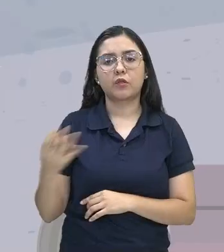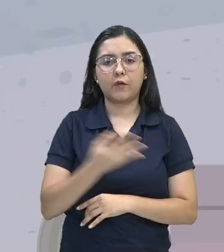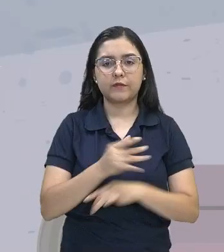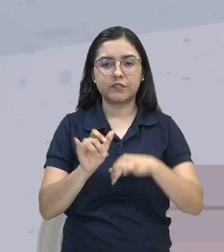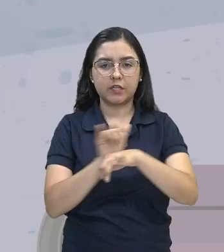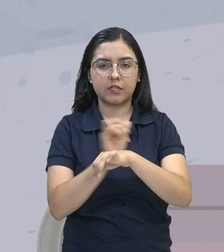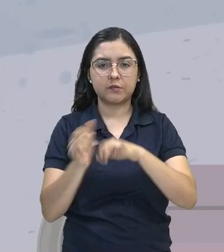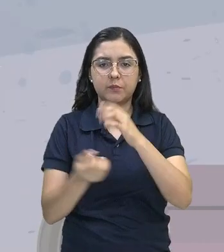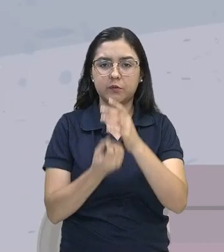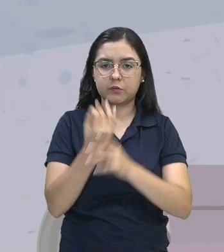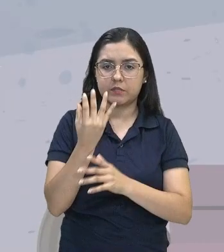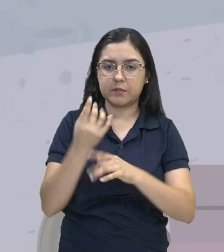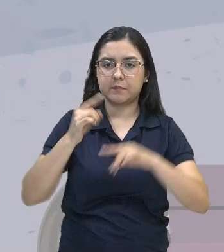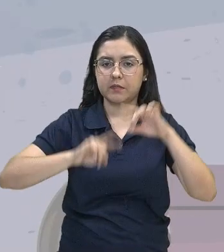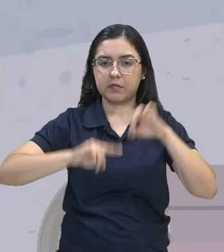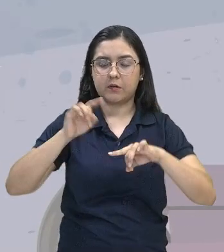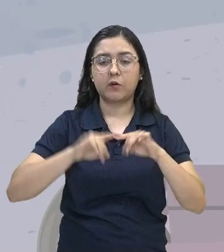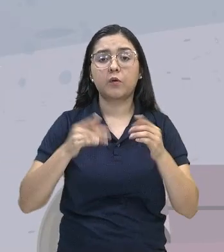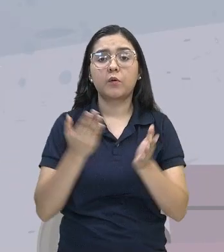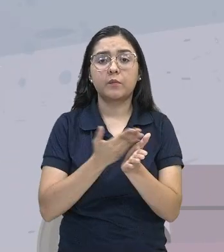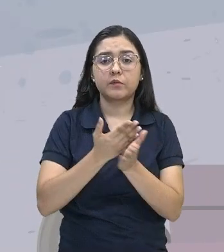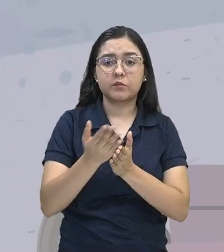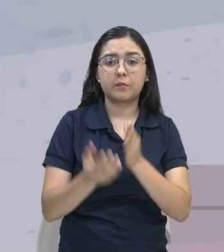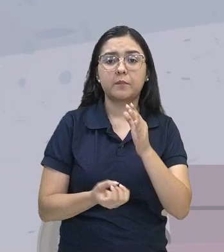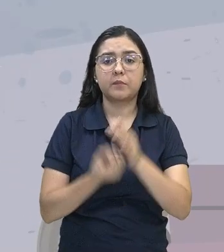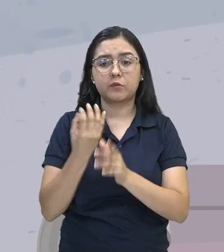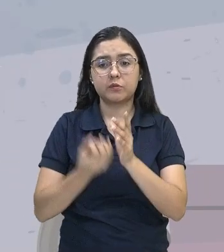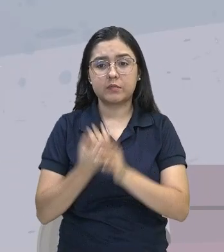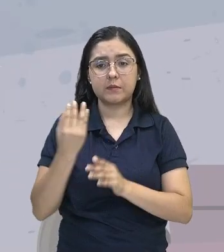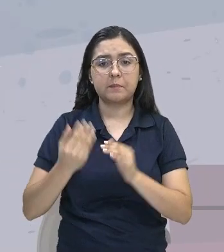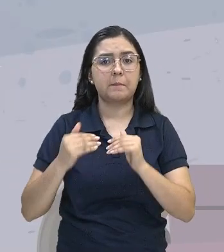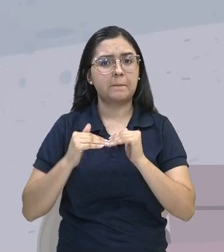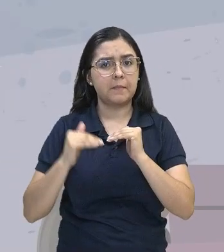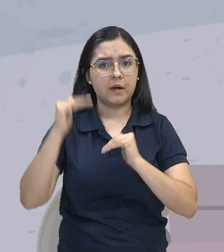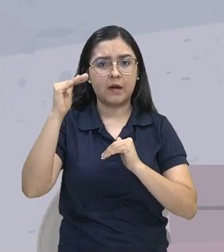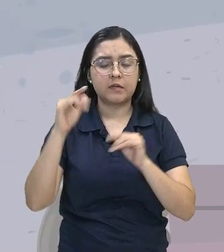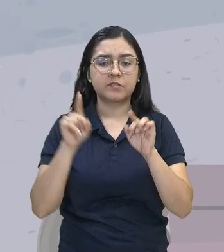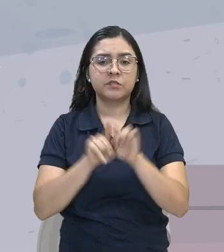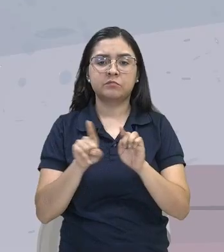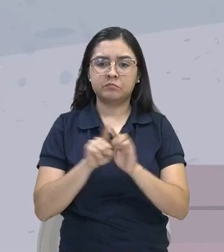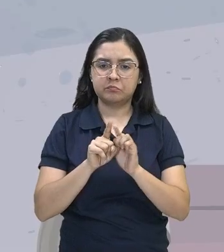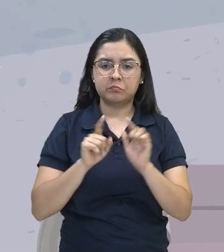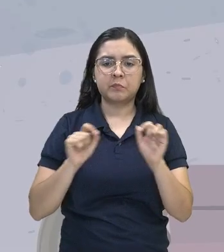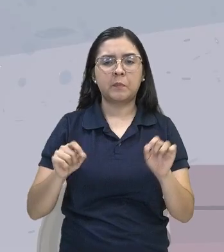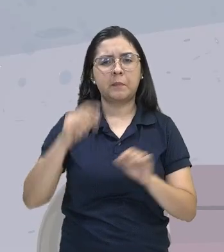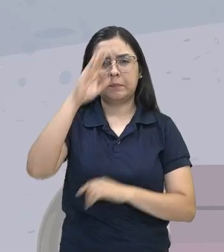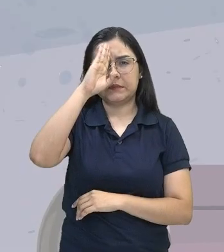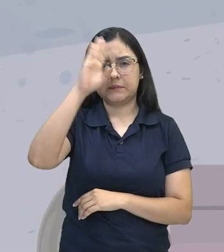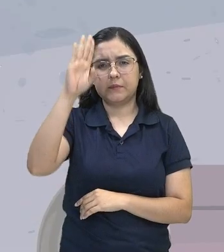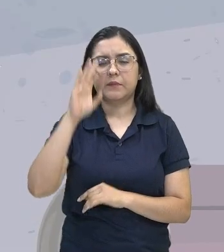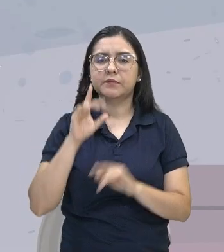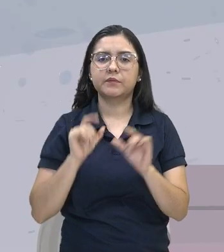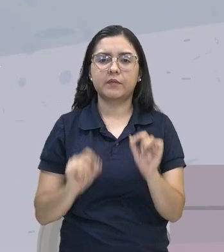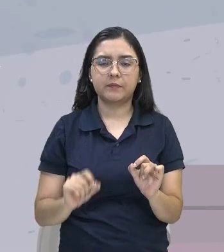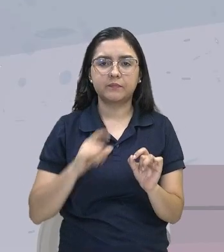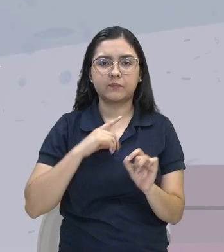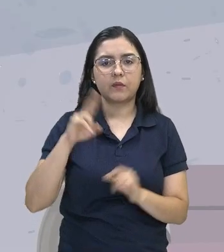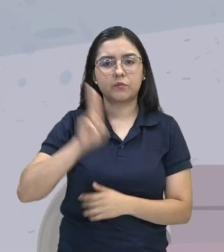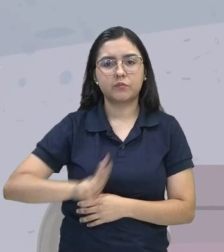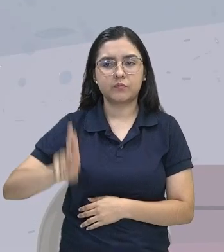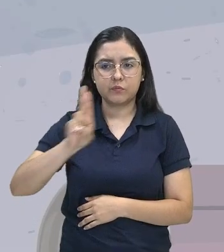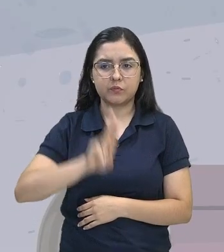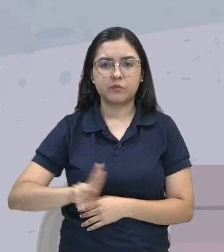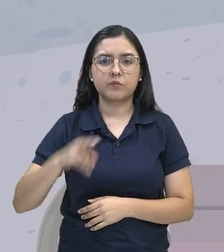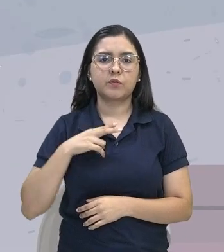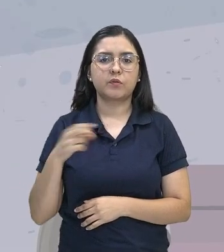mercadoria, começou então a se produzir mais mercadoria em menos tempo e principalmente ali a utilização